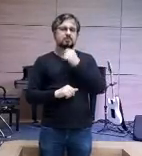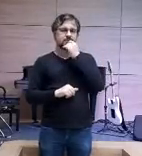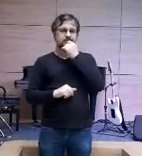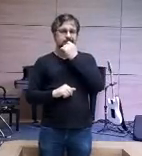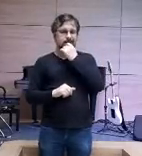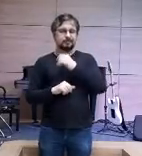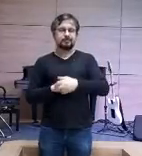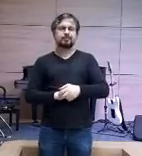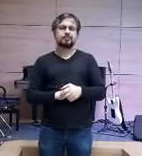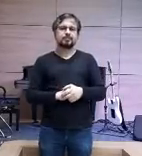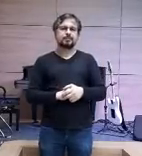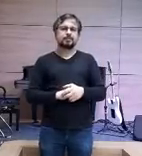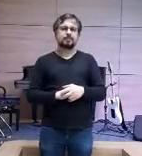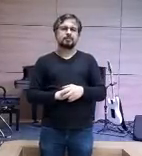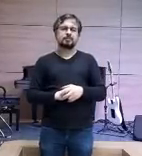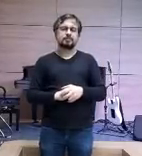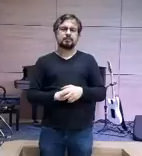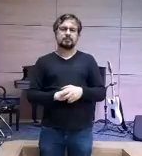tu